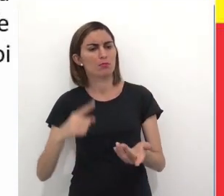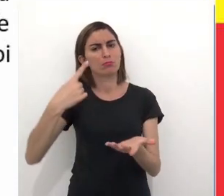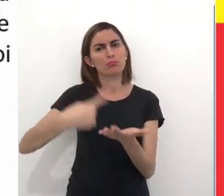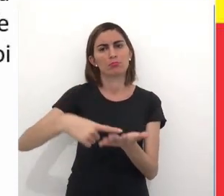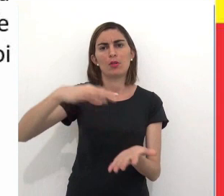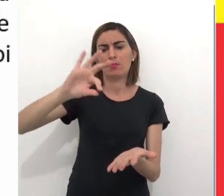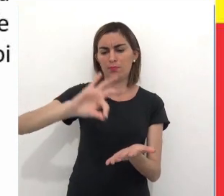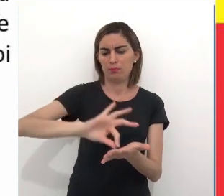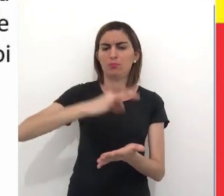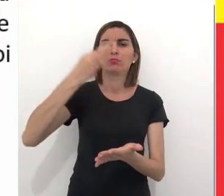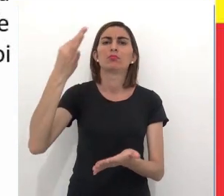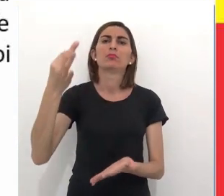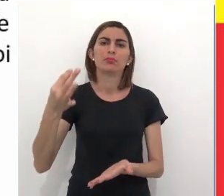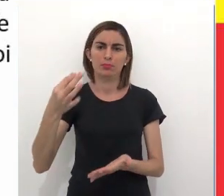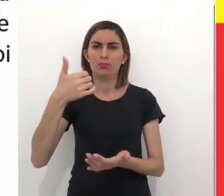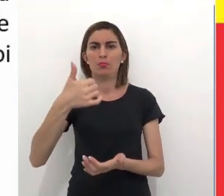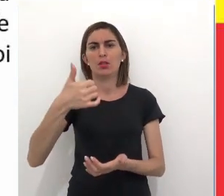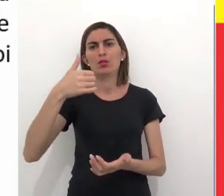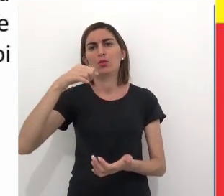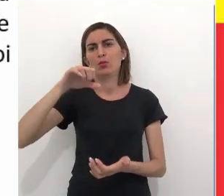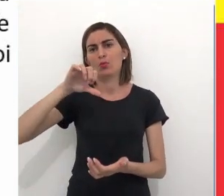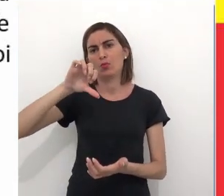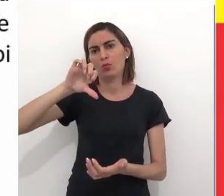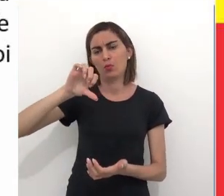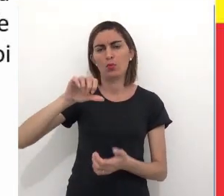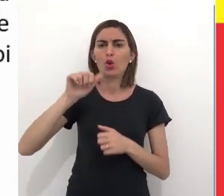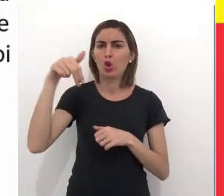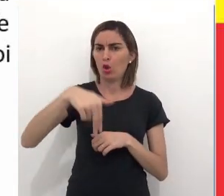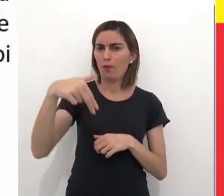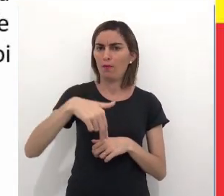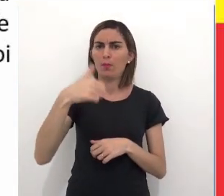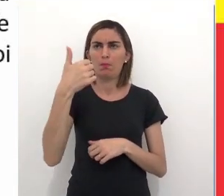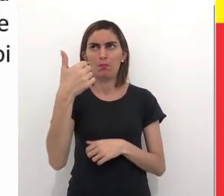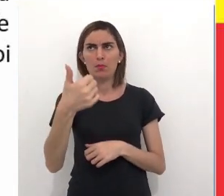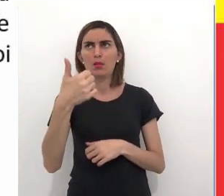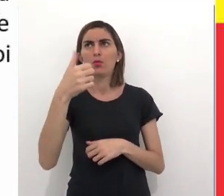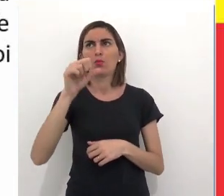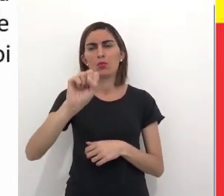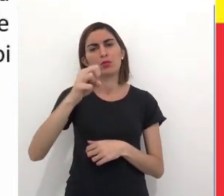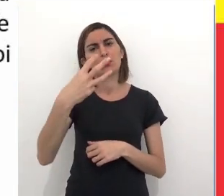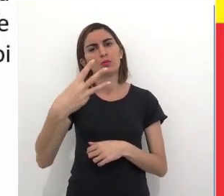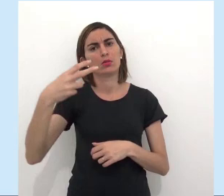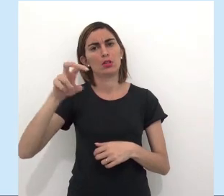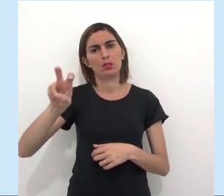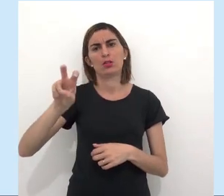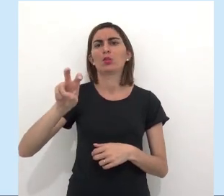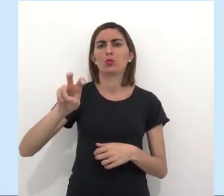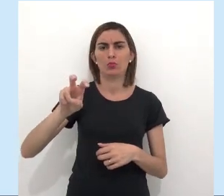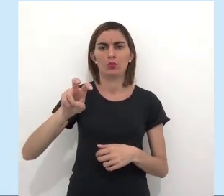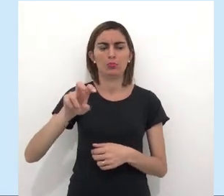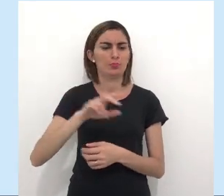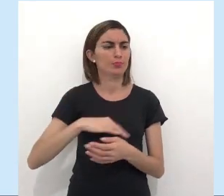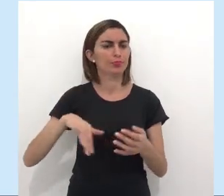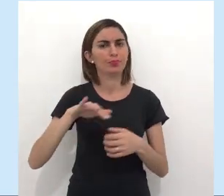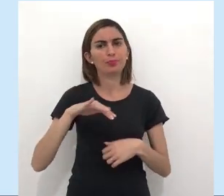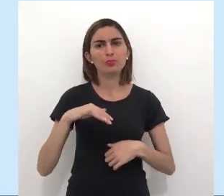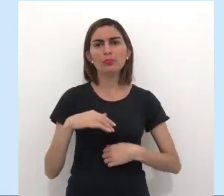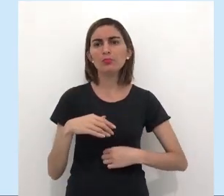a qual foi assinada em novembro de 1835. Então, vejamos, as